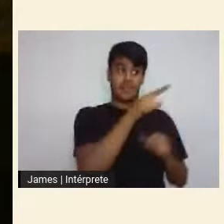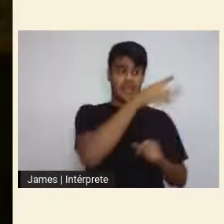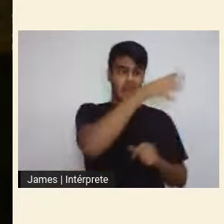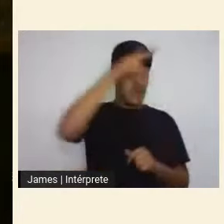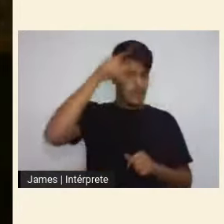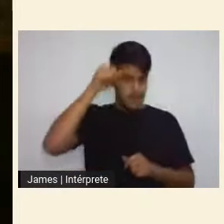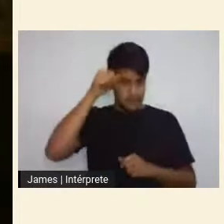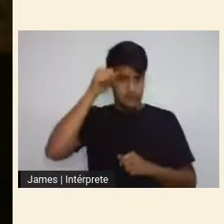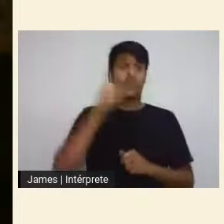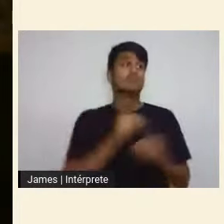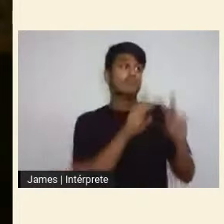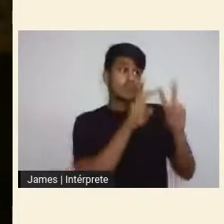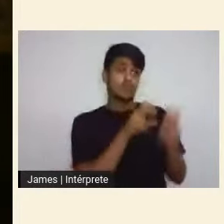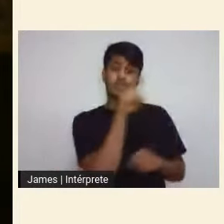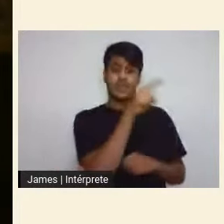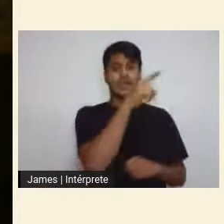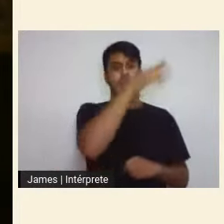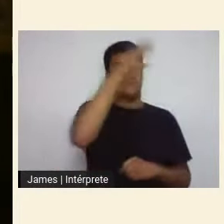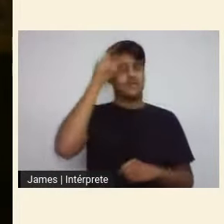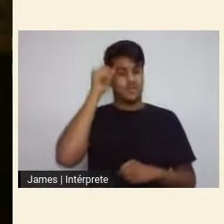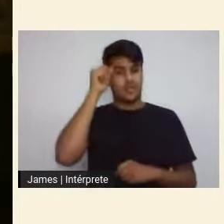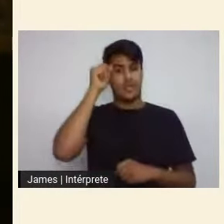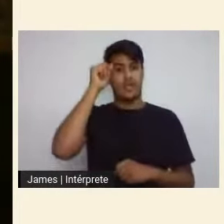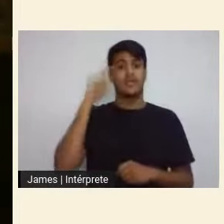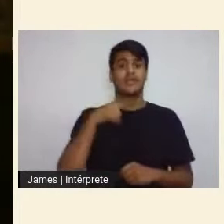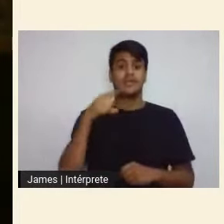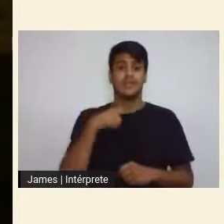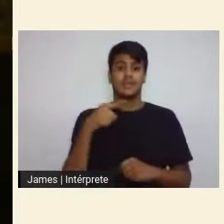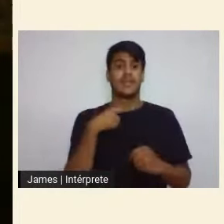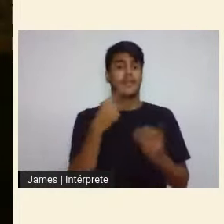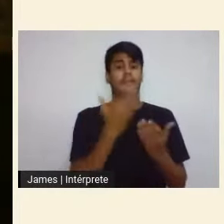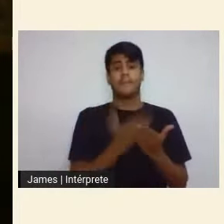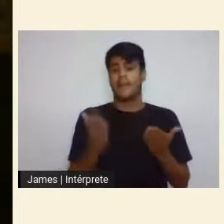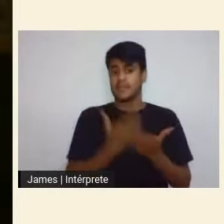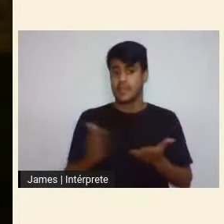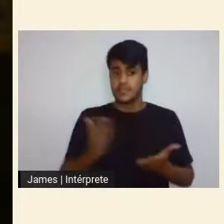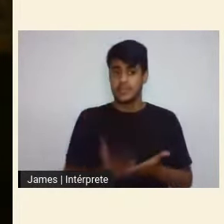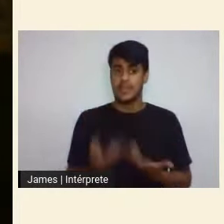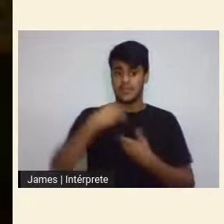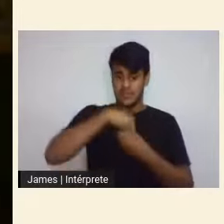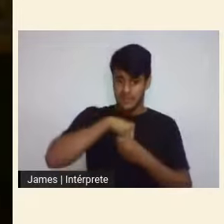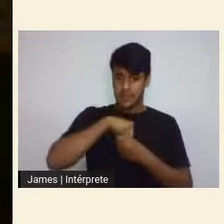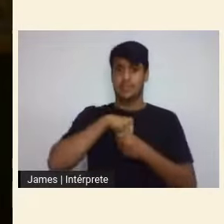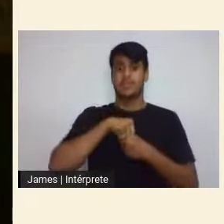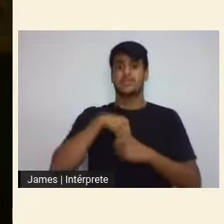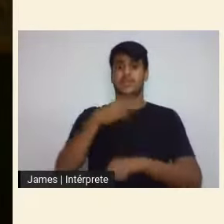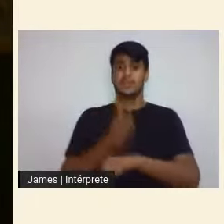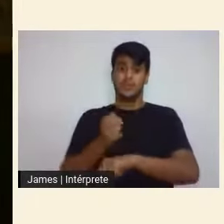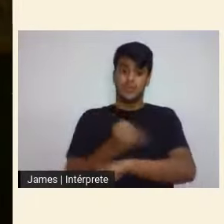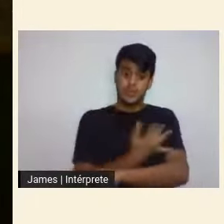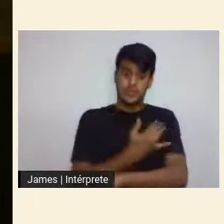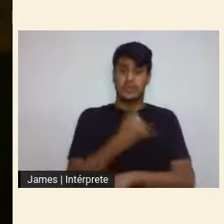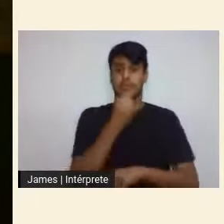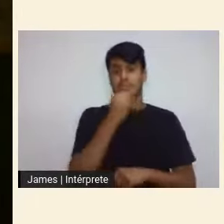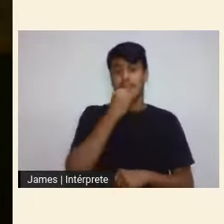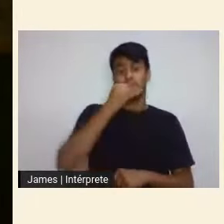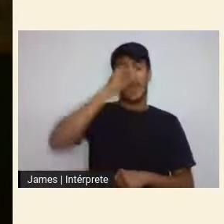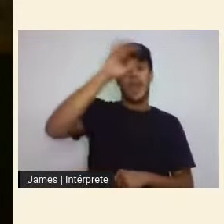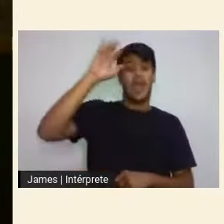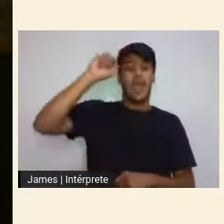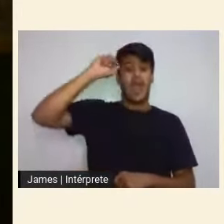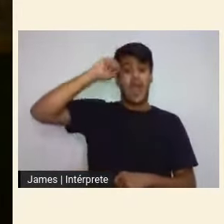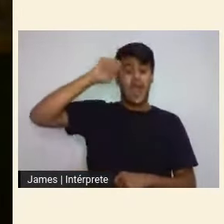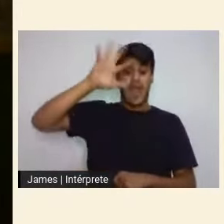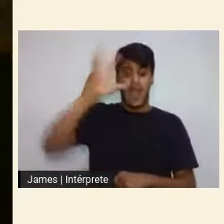sobre a Amazônia vem intervindo imagens dentro do modernismo, como a Afro-Amazônica e o Batuque, de Bruno